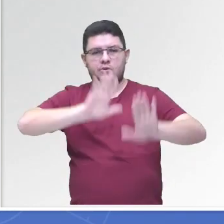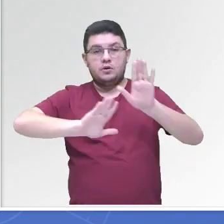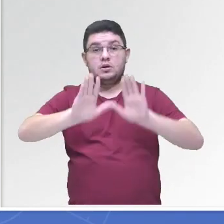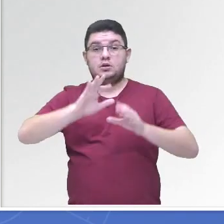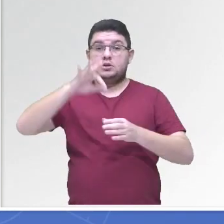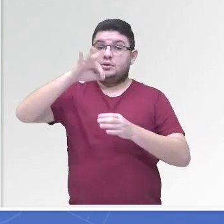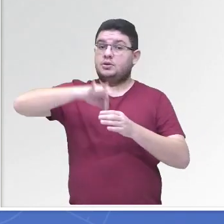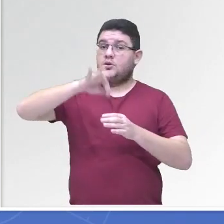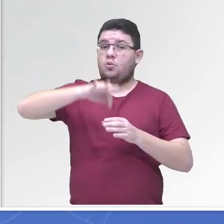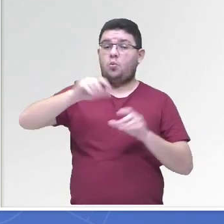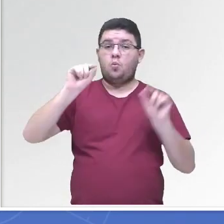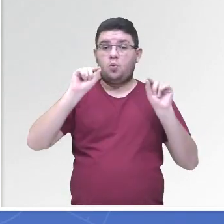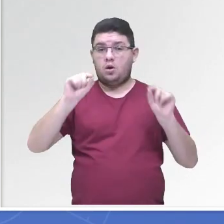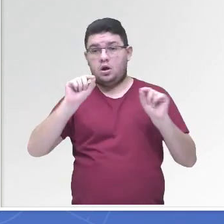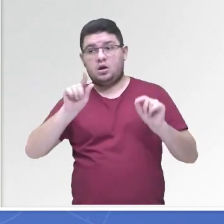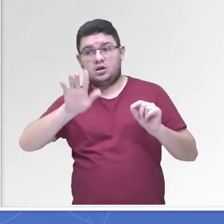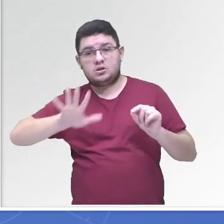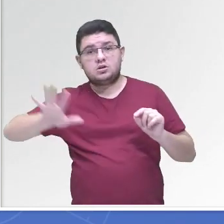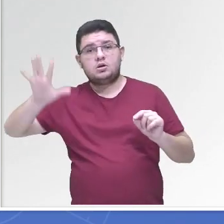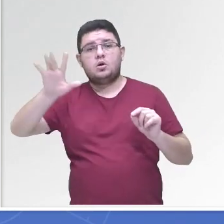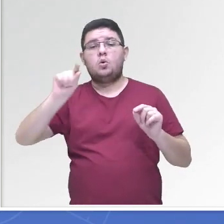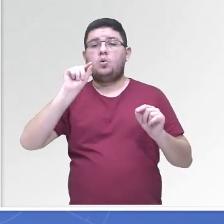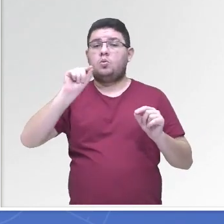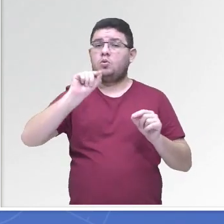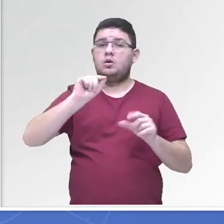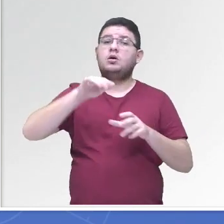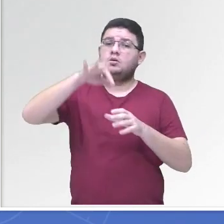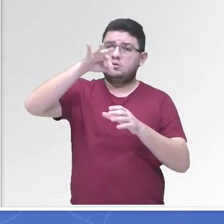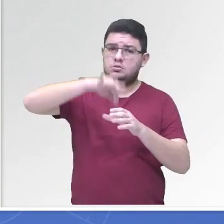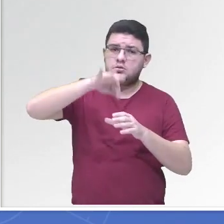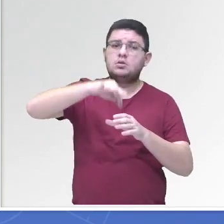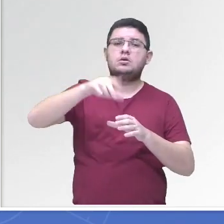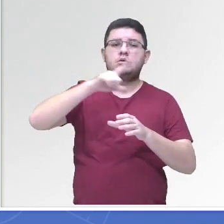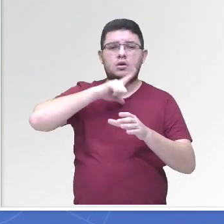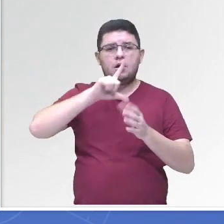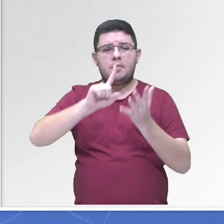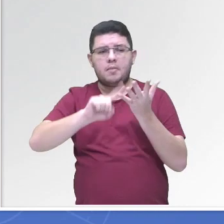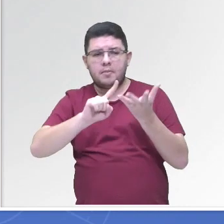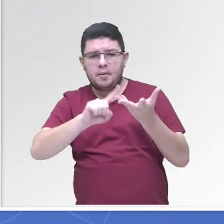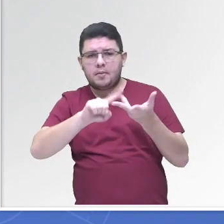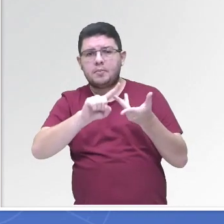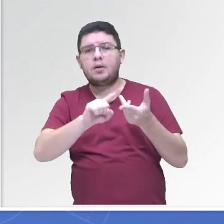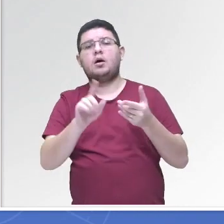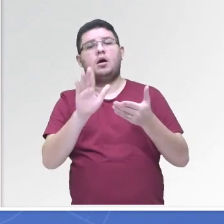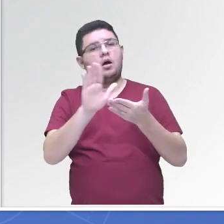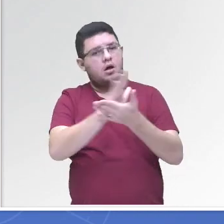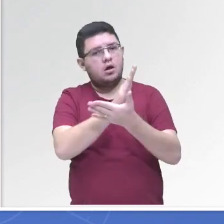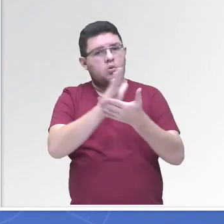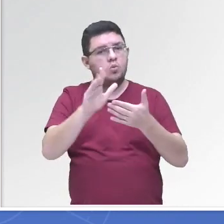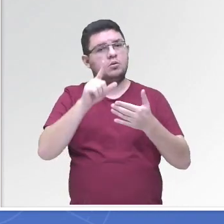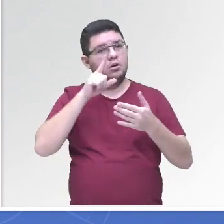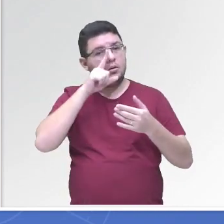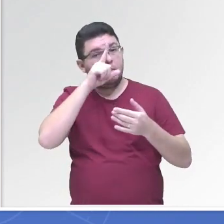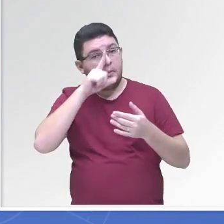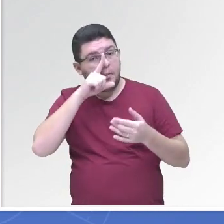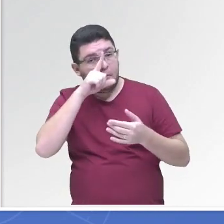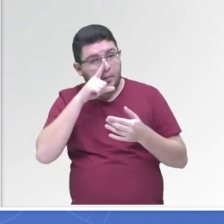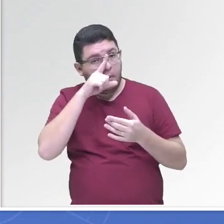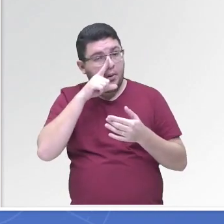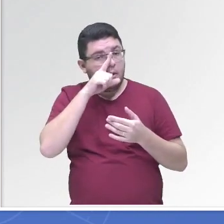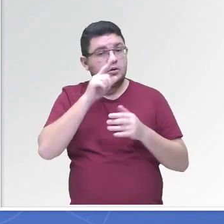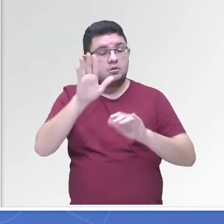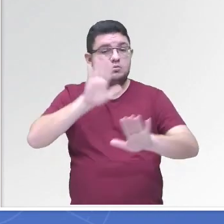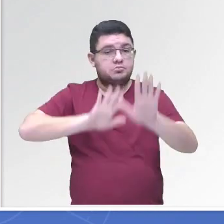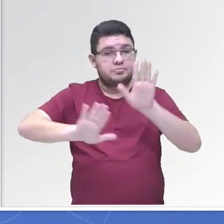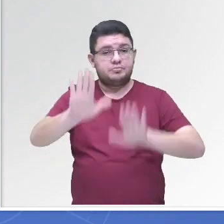os chás, de uma forma geral, eles possuem muitos princípios ativos que às vezes são perigosos, tá? Então,